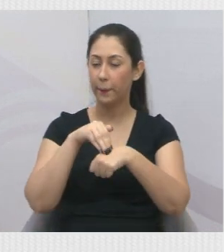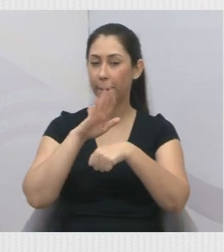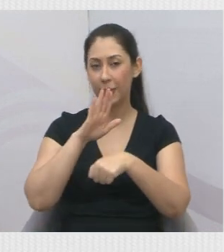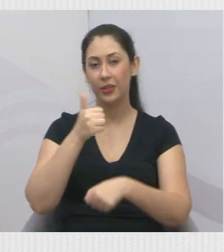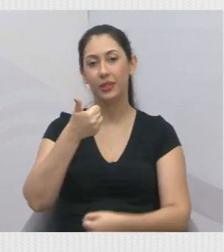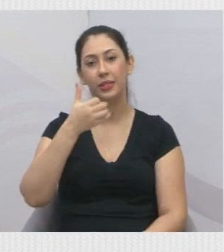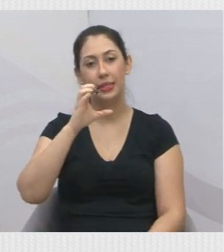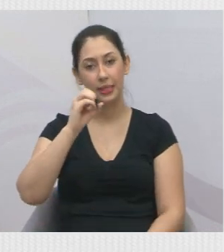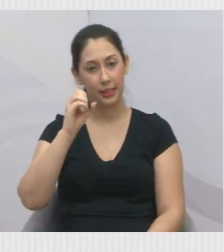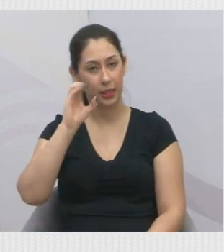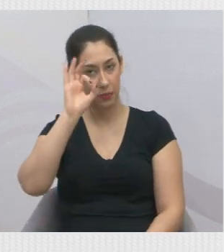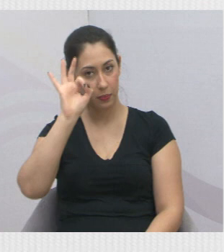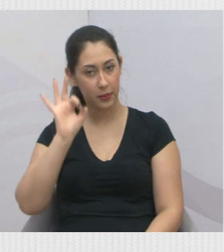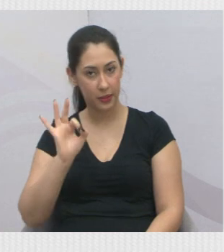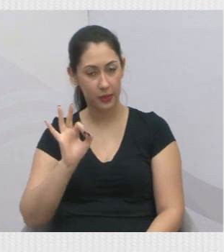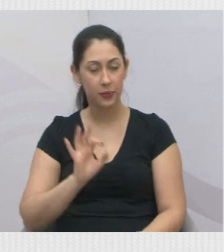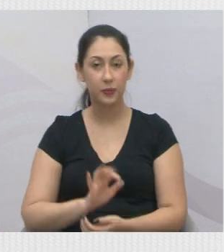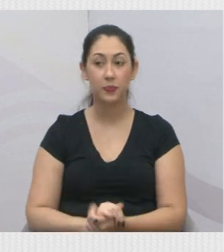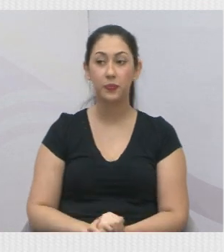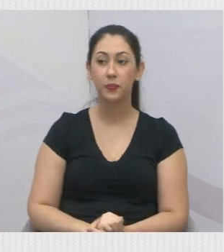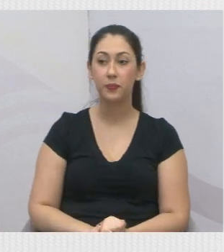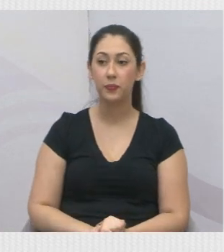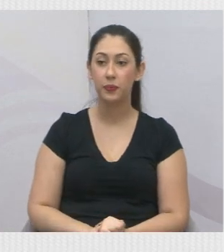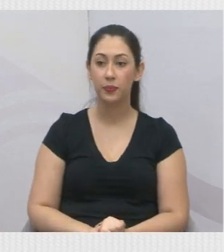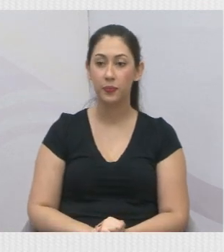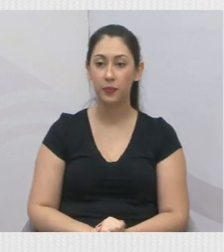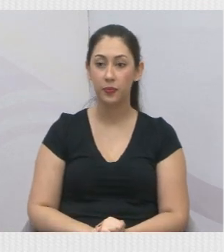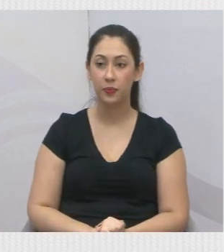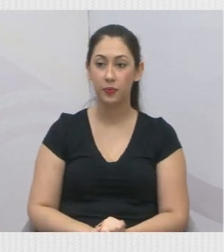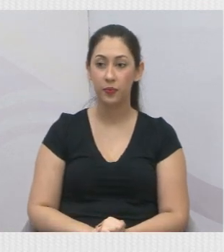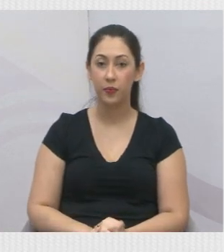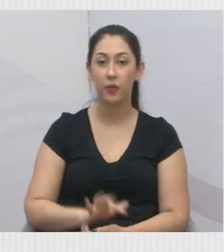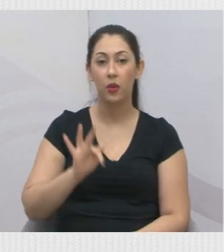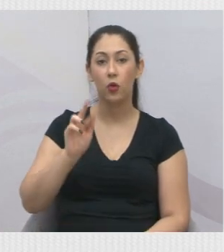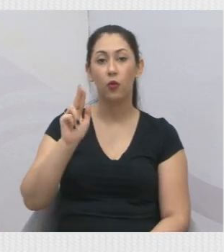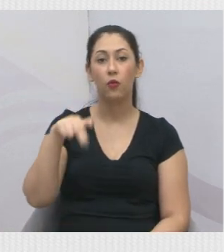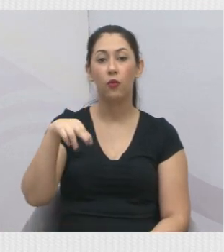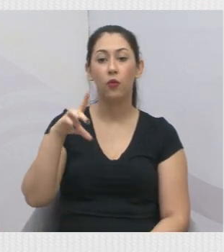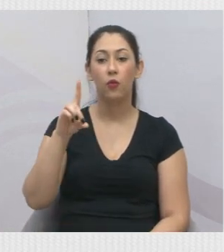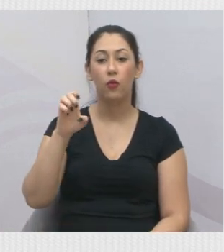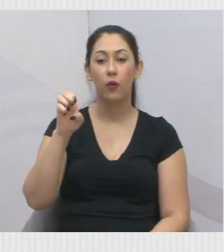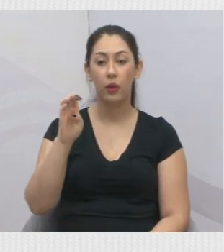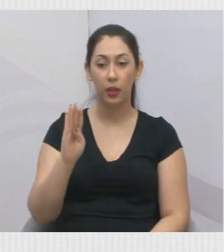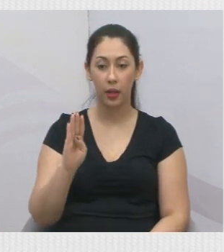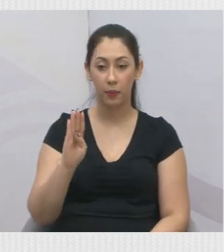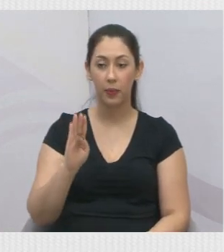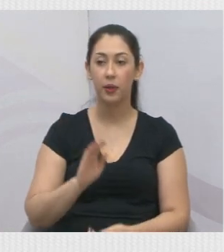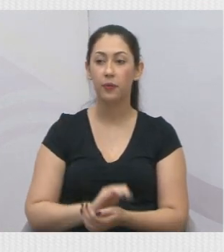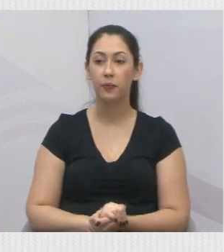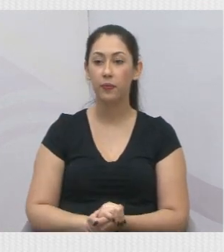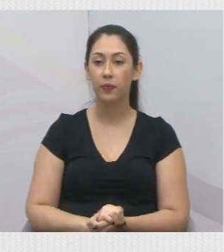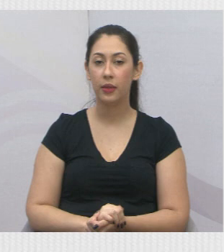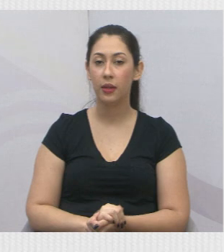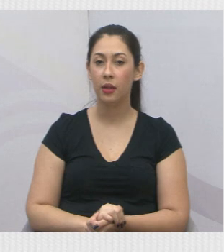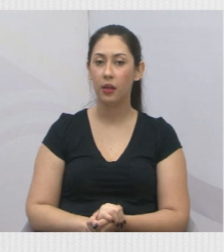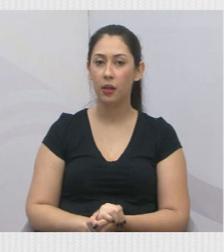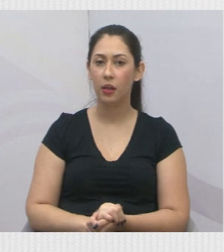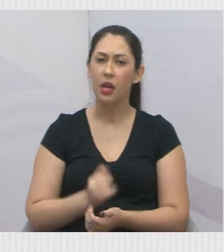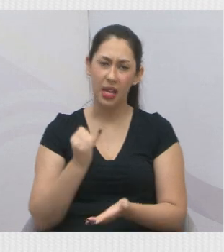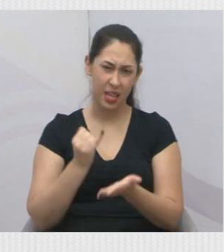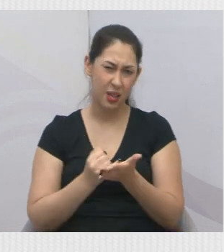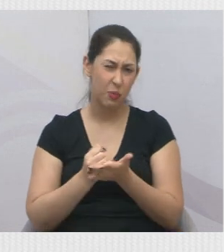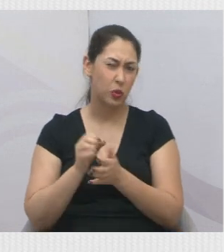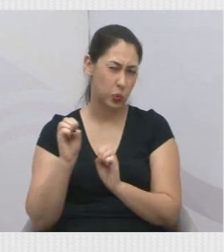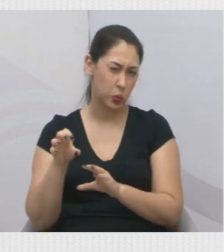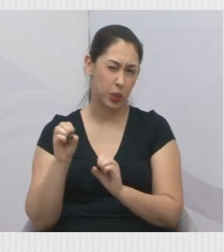R$ 80.783.000, chegando a 107% de arrecadação. Fundeb, recurso oriundo da educação,